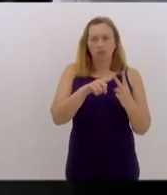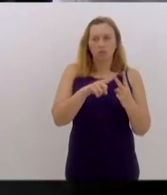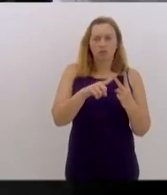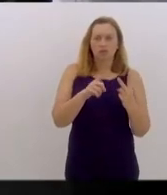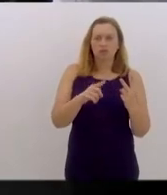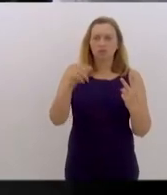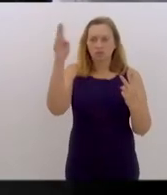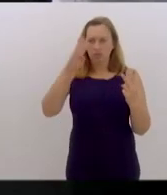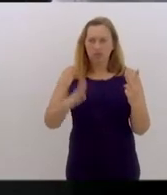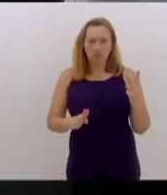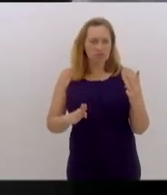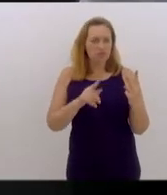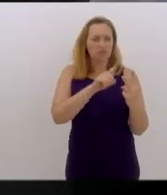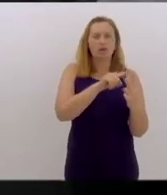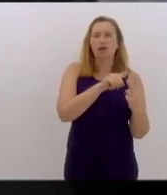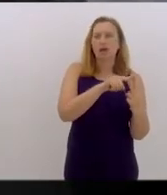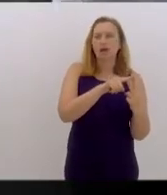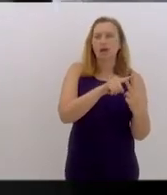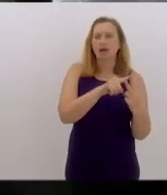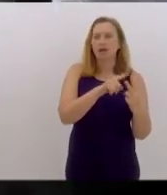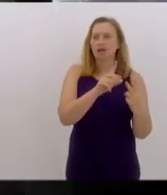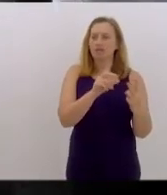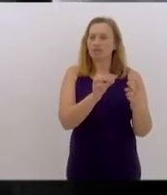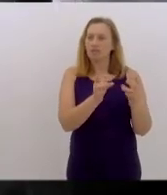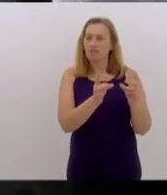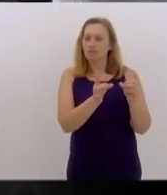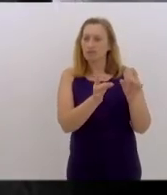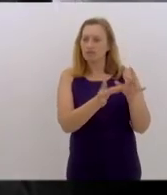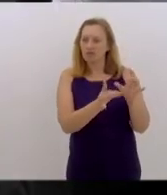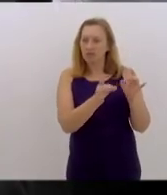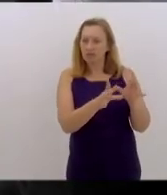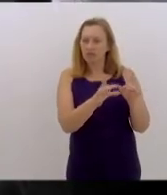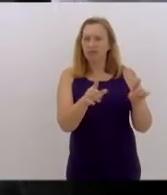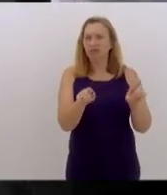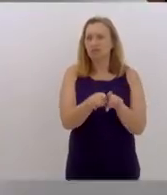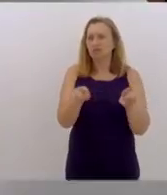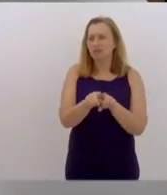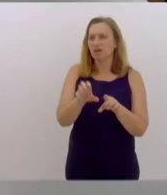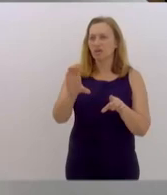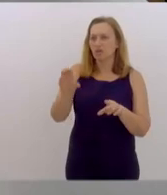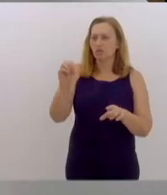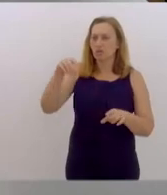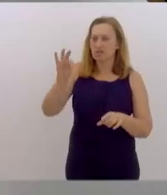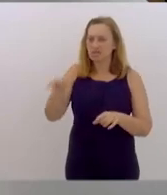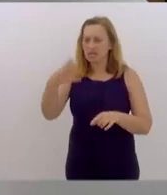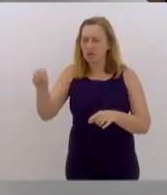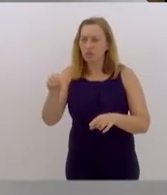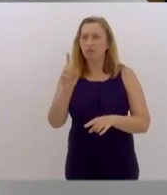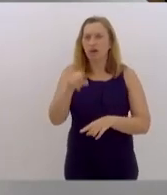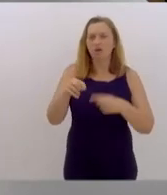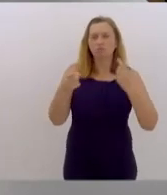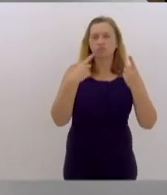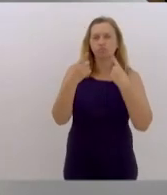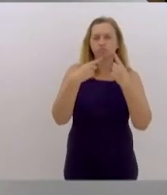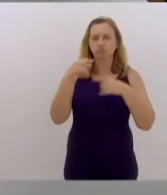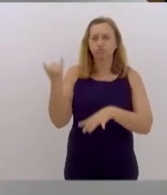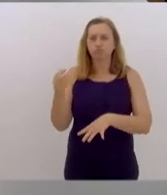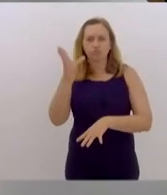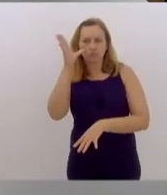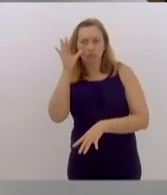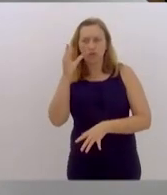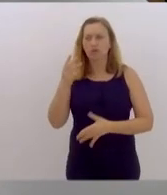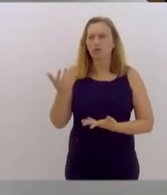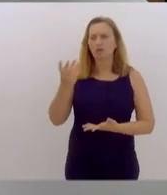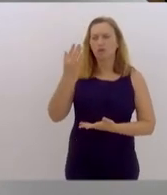EA concessão Pois é você é porque na verdade esse é um debate muito interessante e acho até